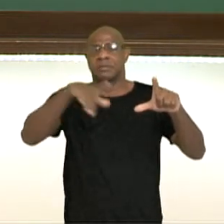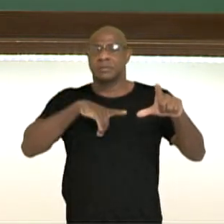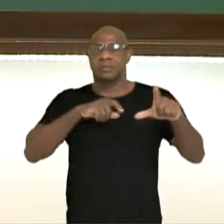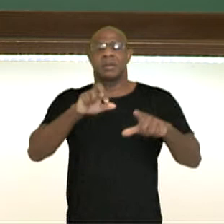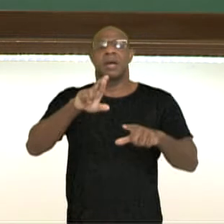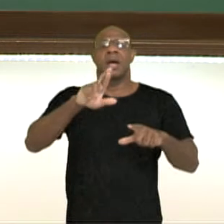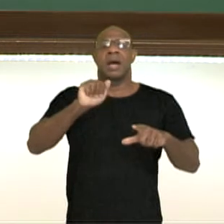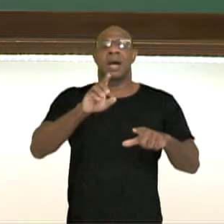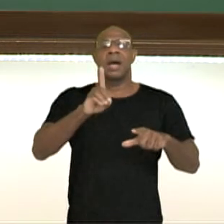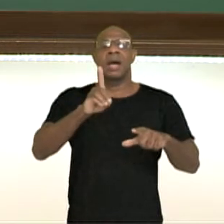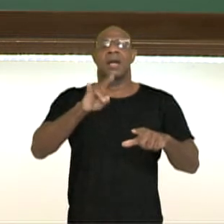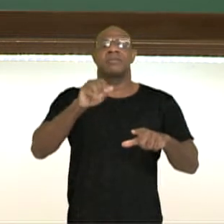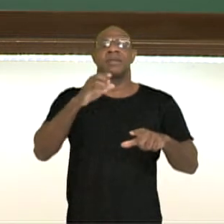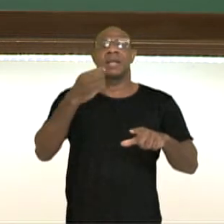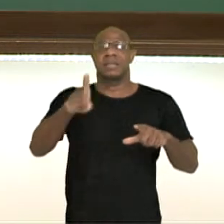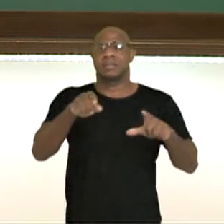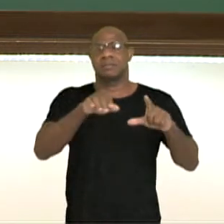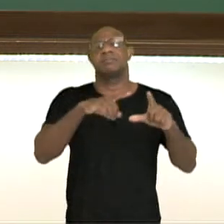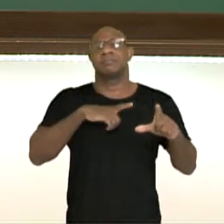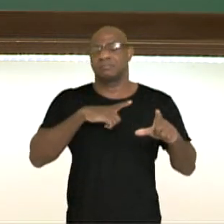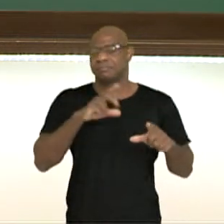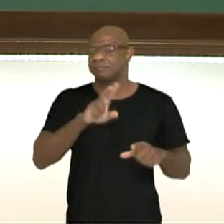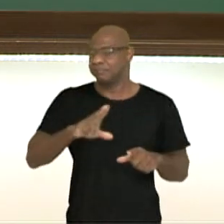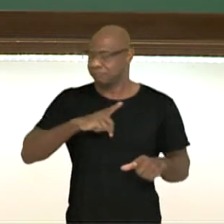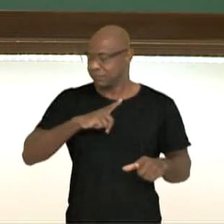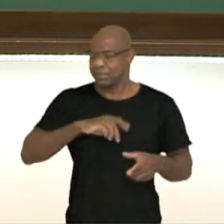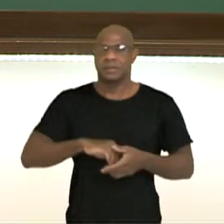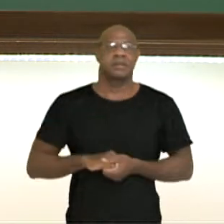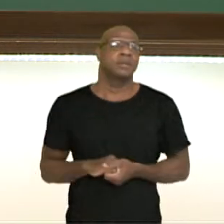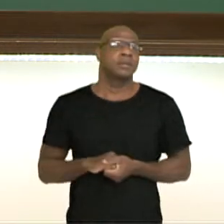E da maneira como ele era utilizado, então,